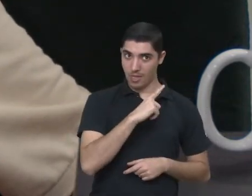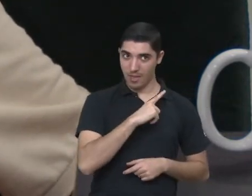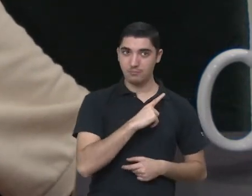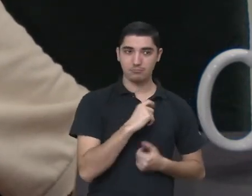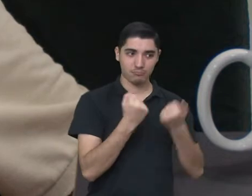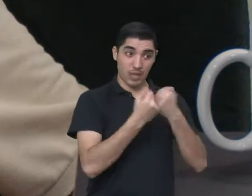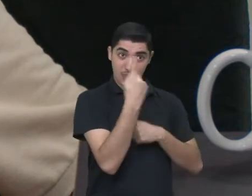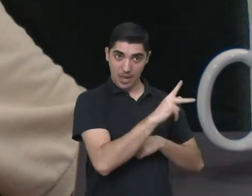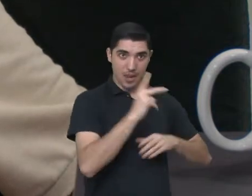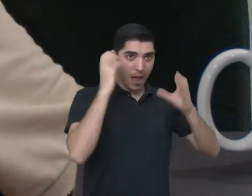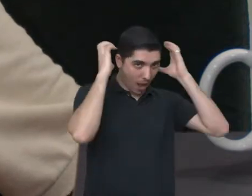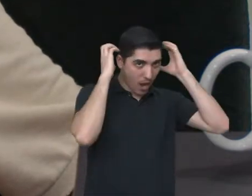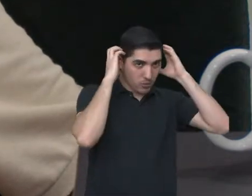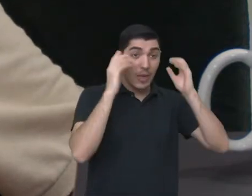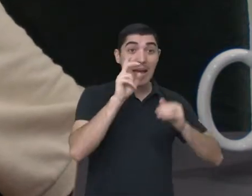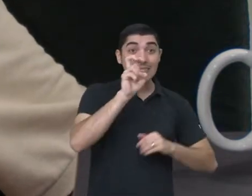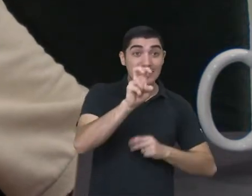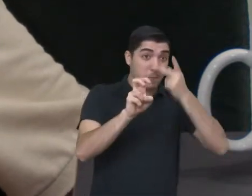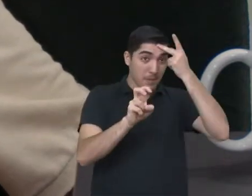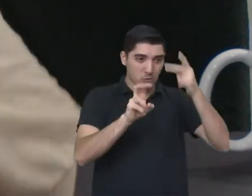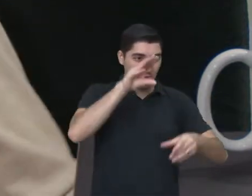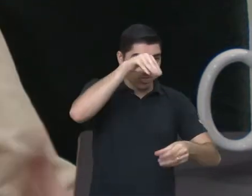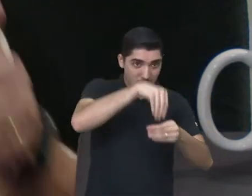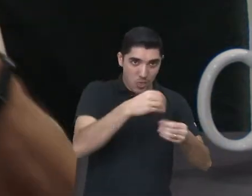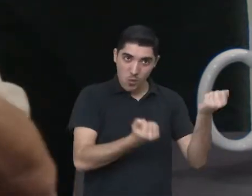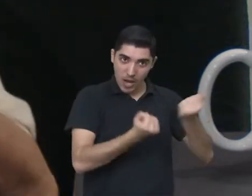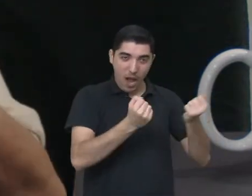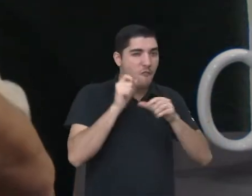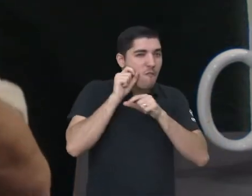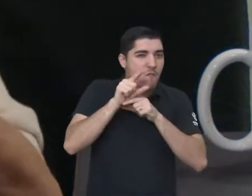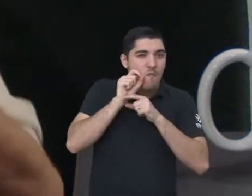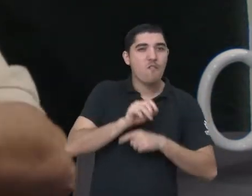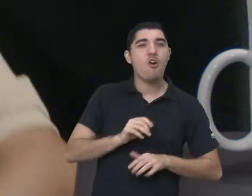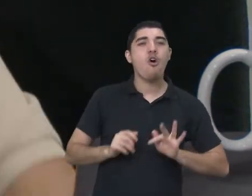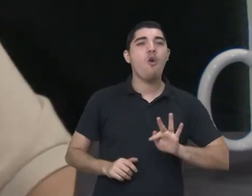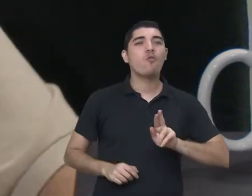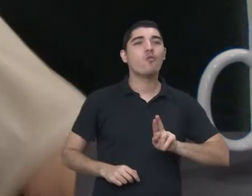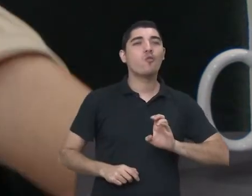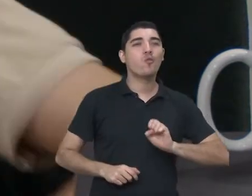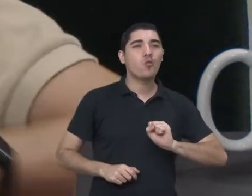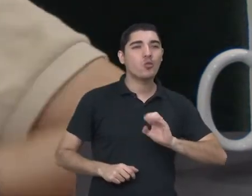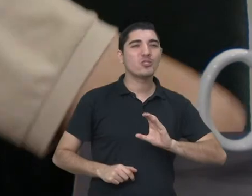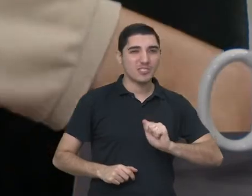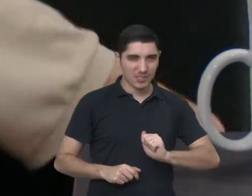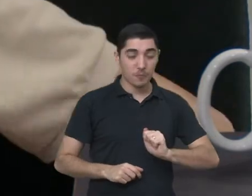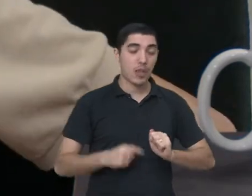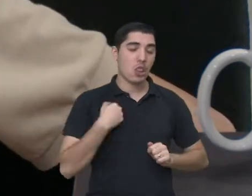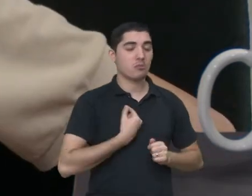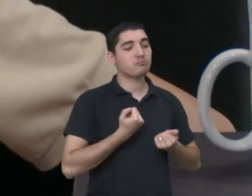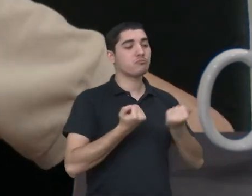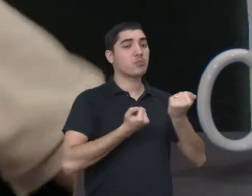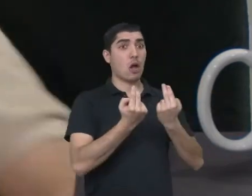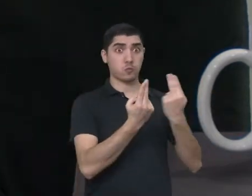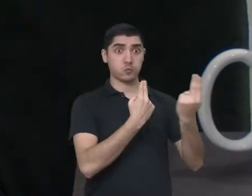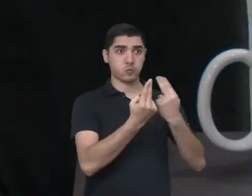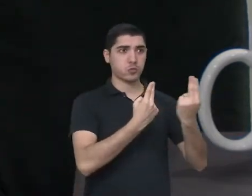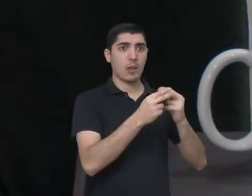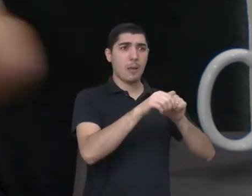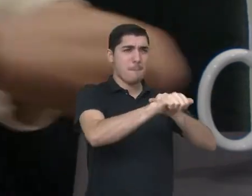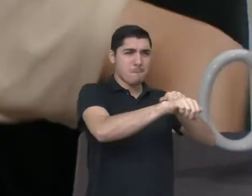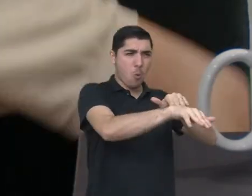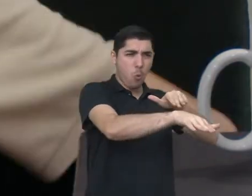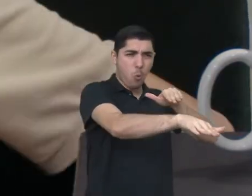cobrir o futebol? Sempre foi futebol. E você é torcedor do Santos, hoje você disse que é torcedor de São José. Eu fui torcedor, cara, não é que eu fui torcedor do Santos,